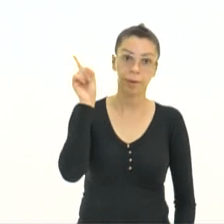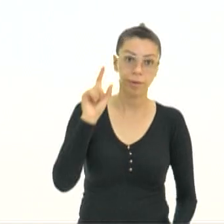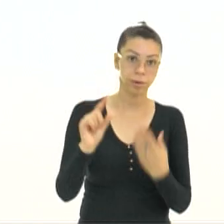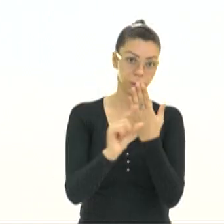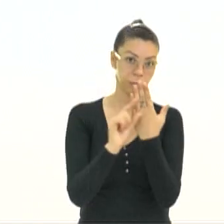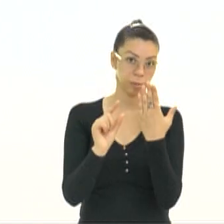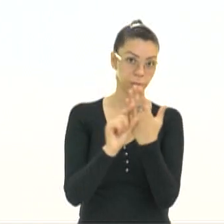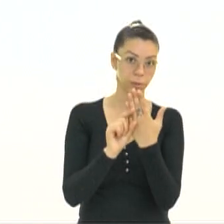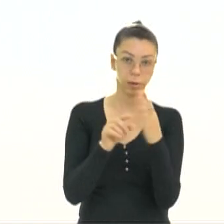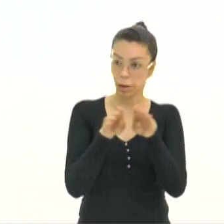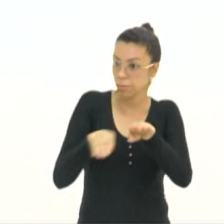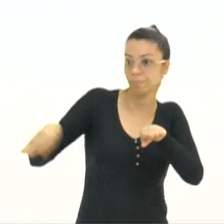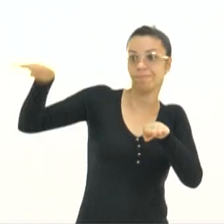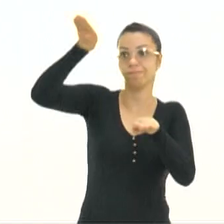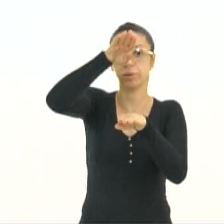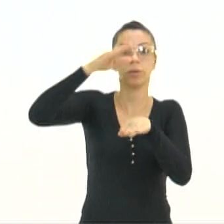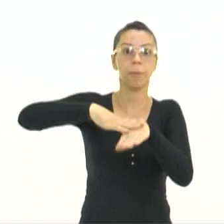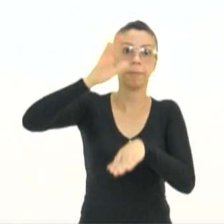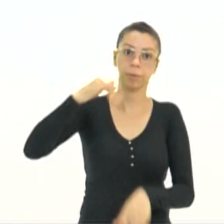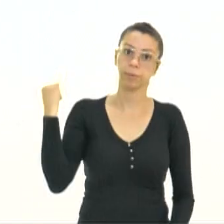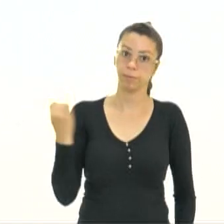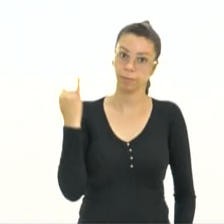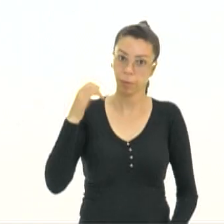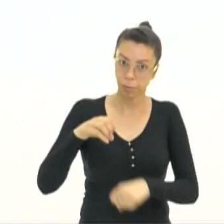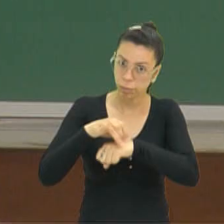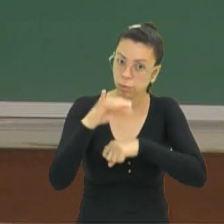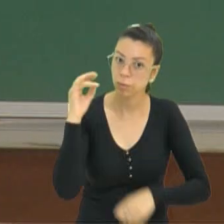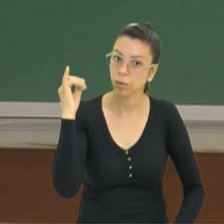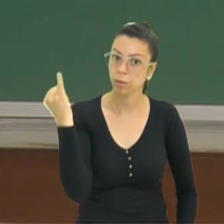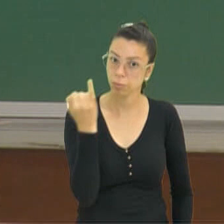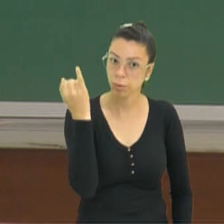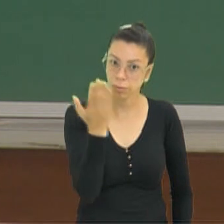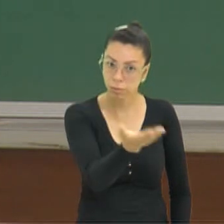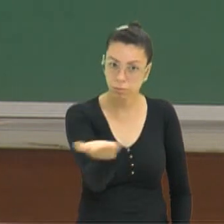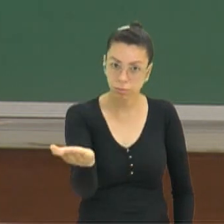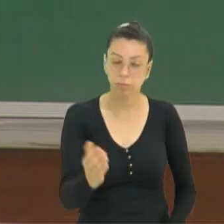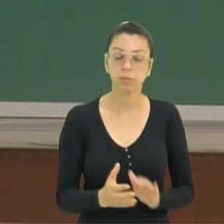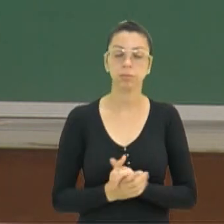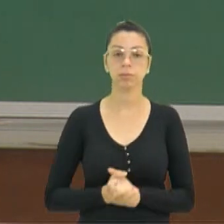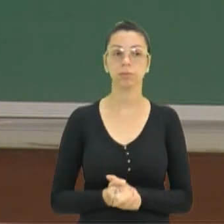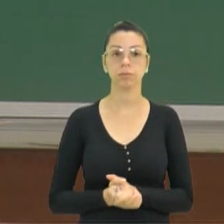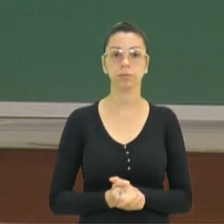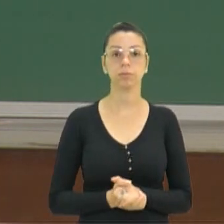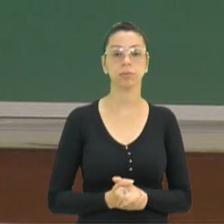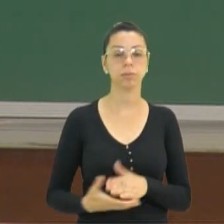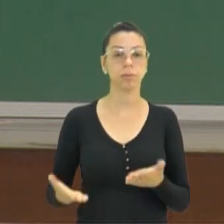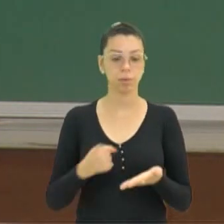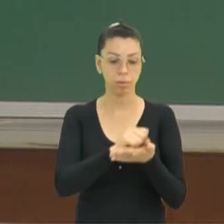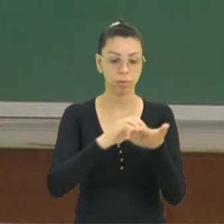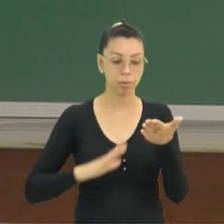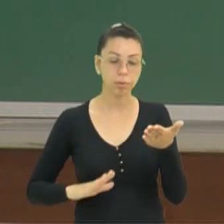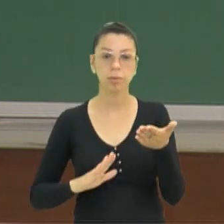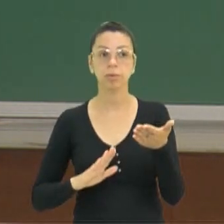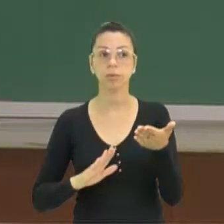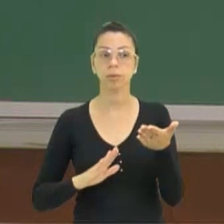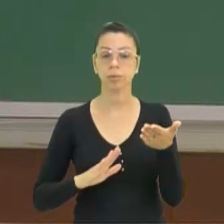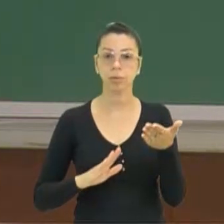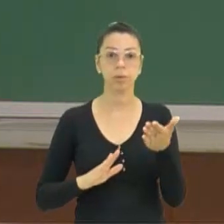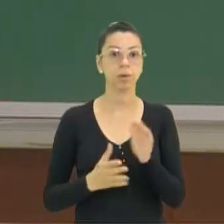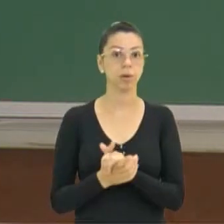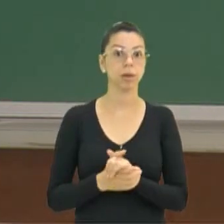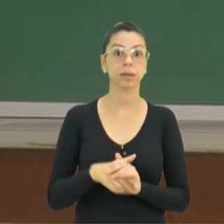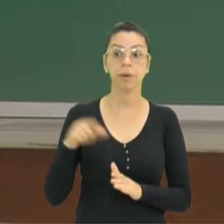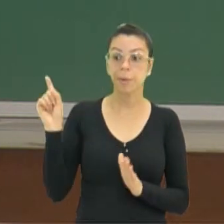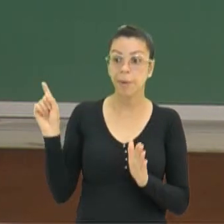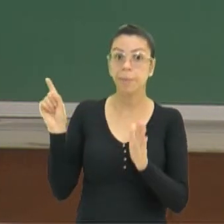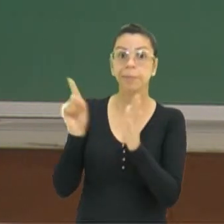aí das mais importantes. Dica bem bacana para vocês, beleza? Vamos agora fazer uma atividade, uma questão da